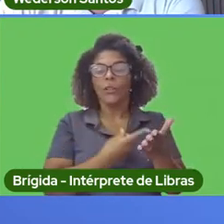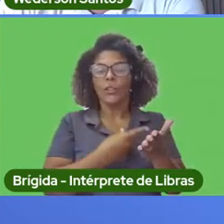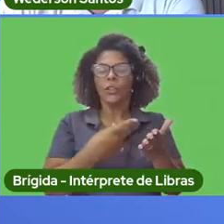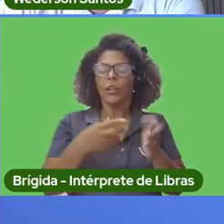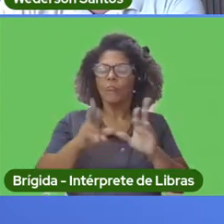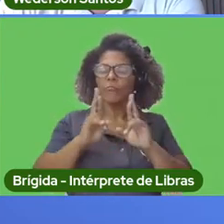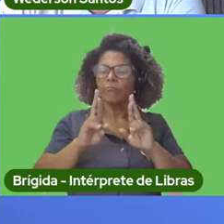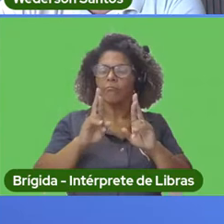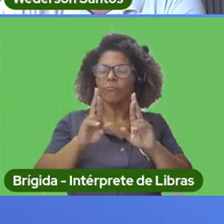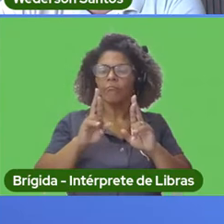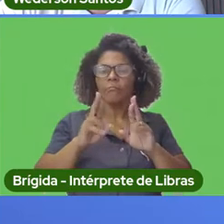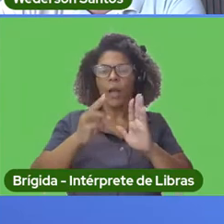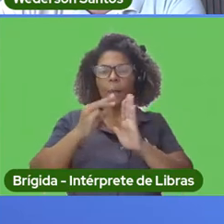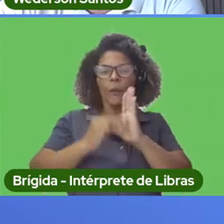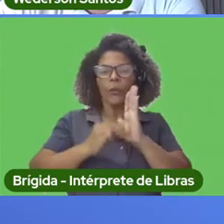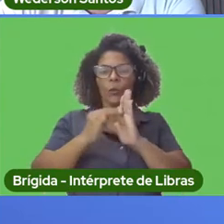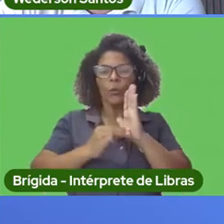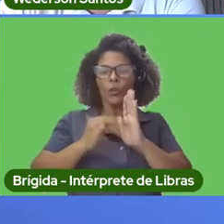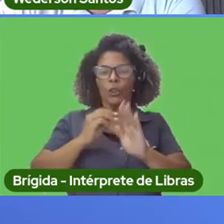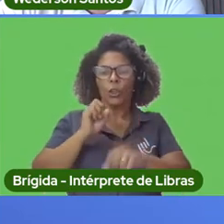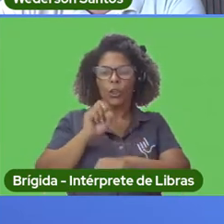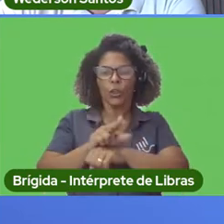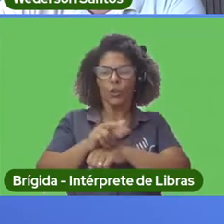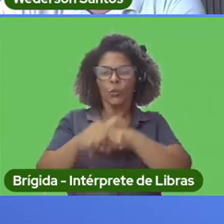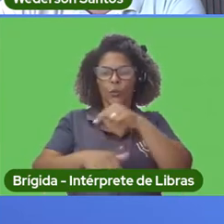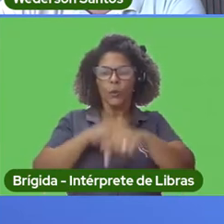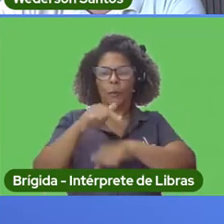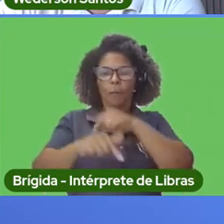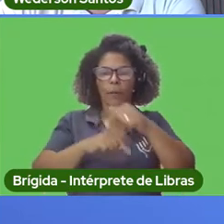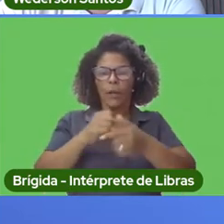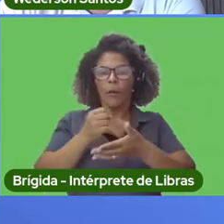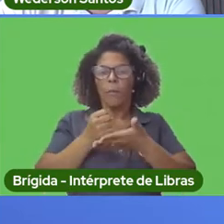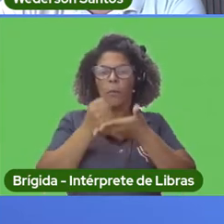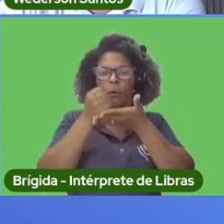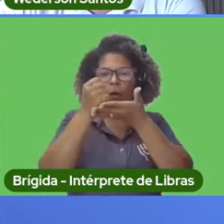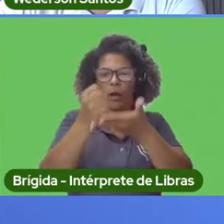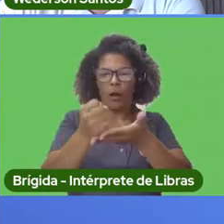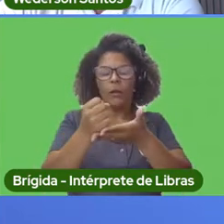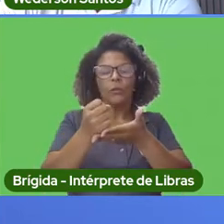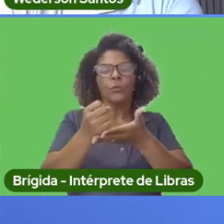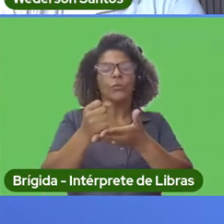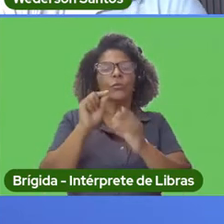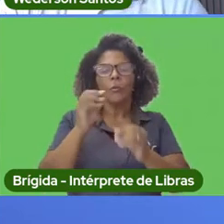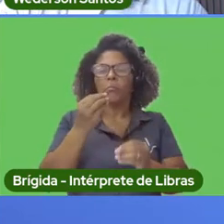na metodologia do emprego apoiado, né? Queria te ouvir um pouquinho mais sobre, especificamente,